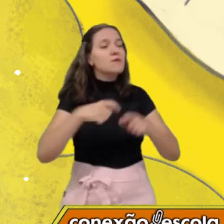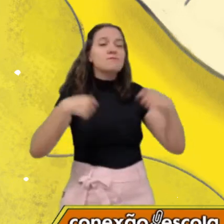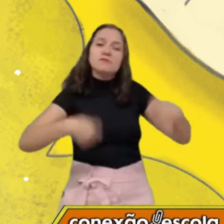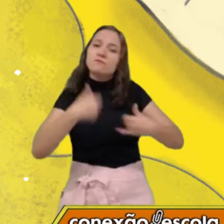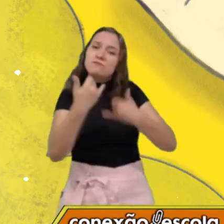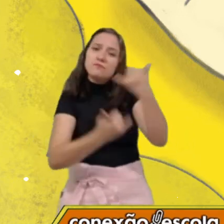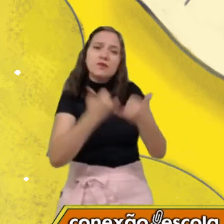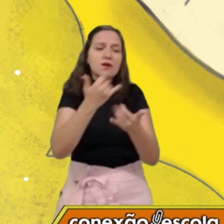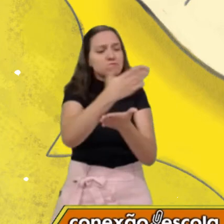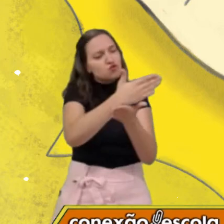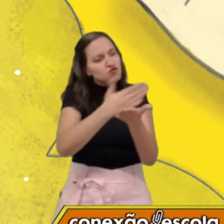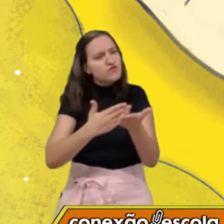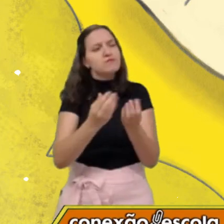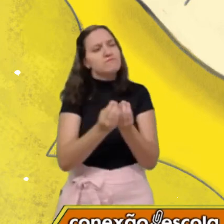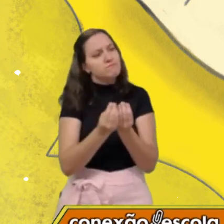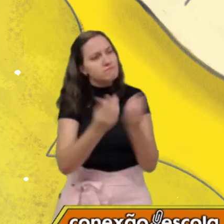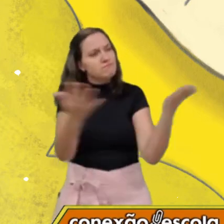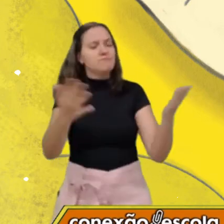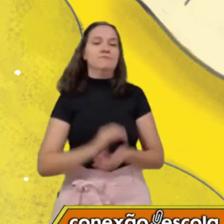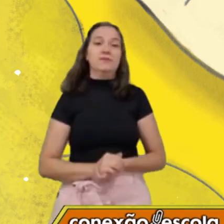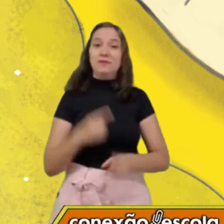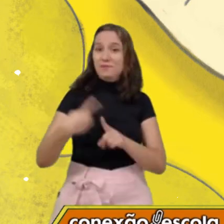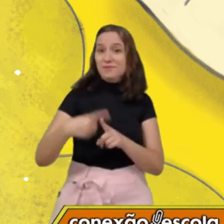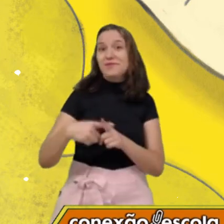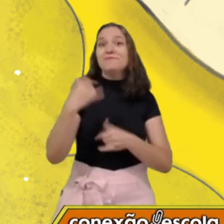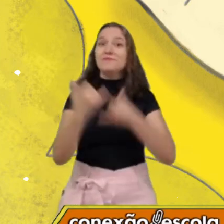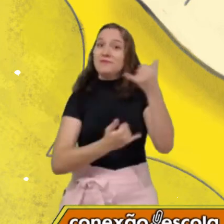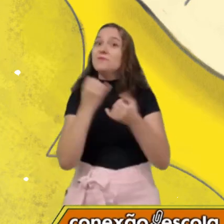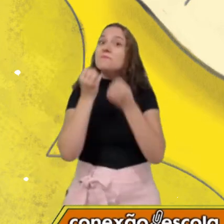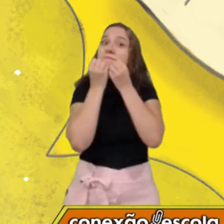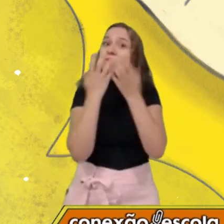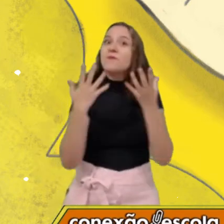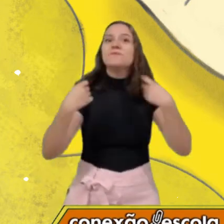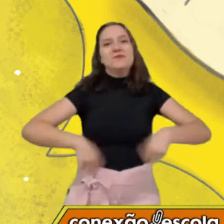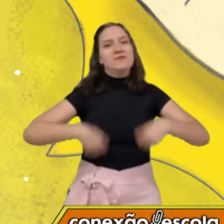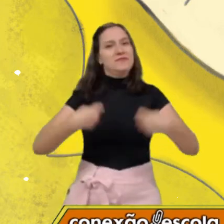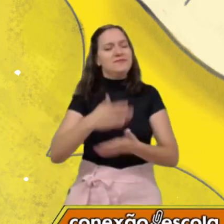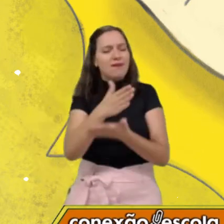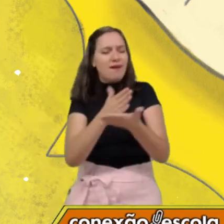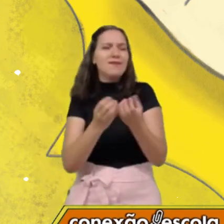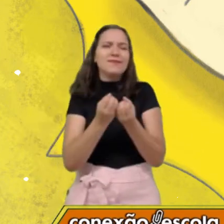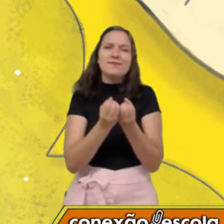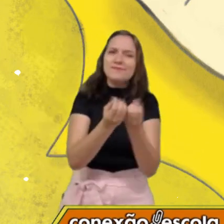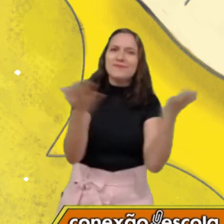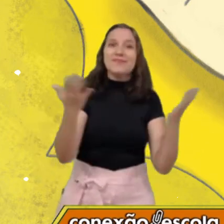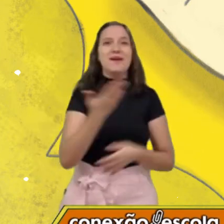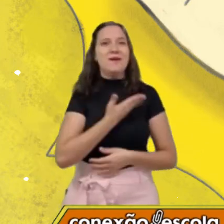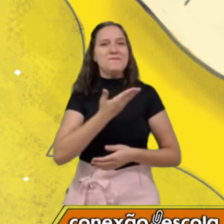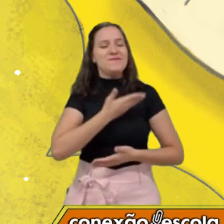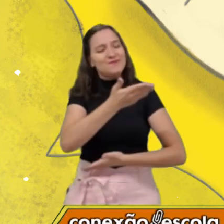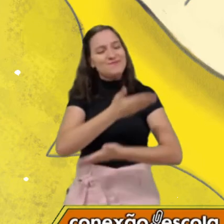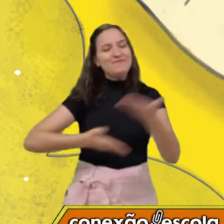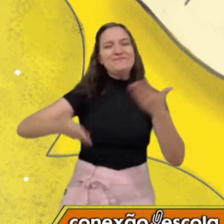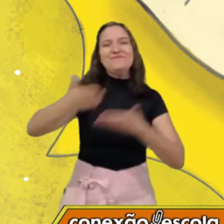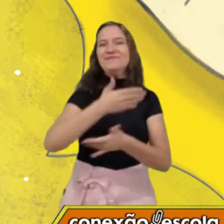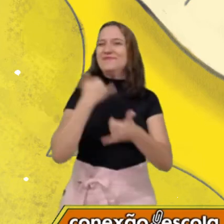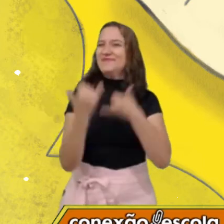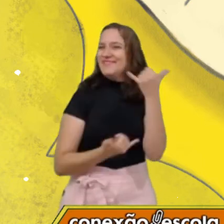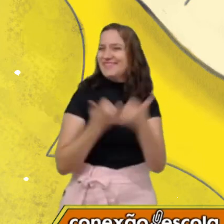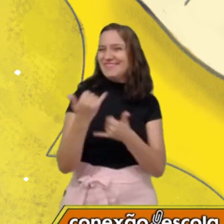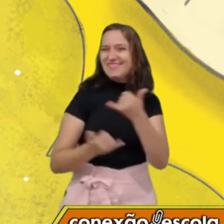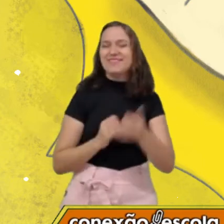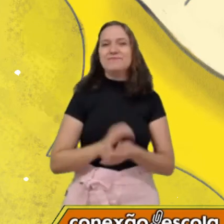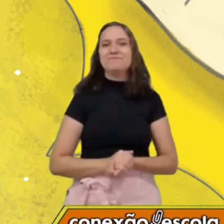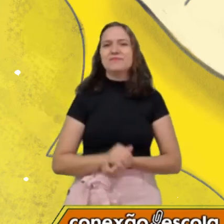dividir brinquedo é bom compartilhado com os amigos socializados